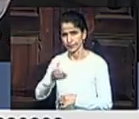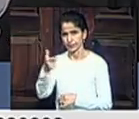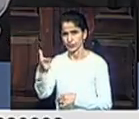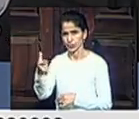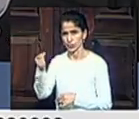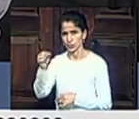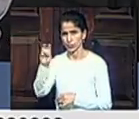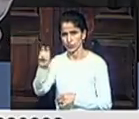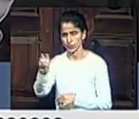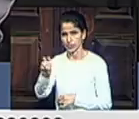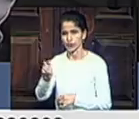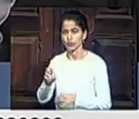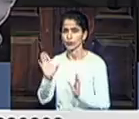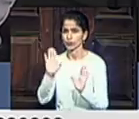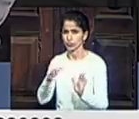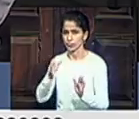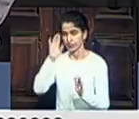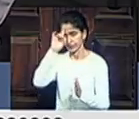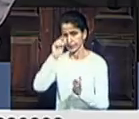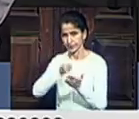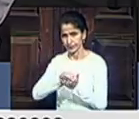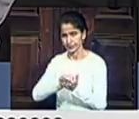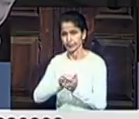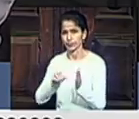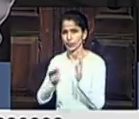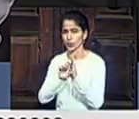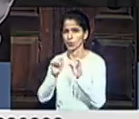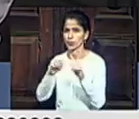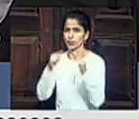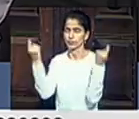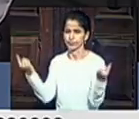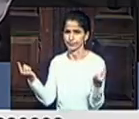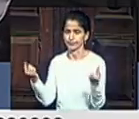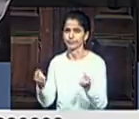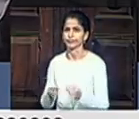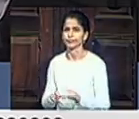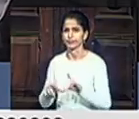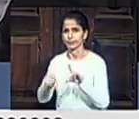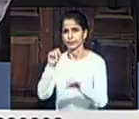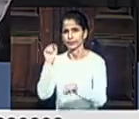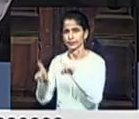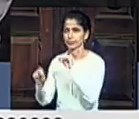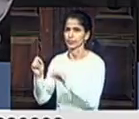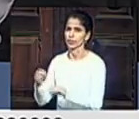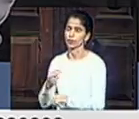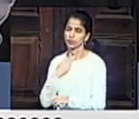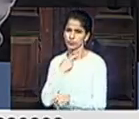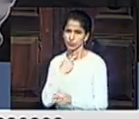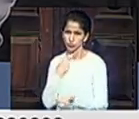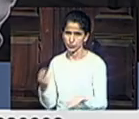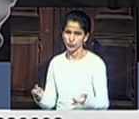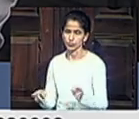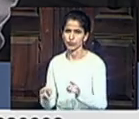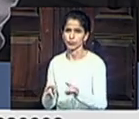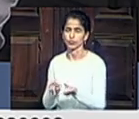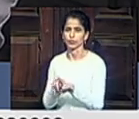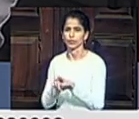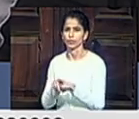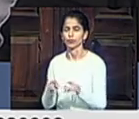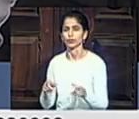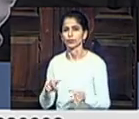2005, já decidido pela inconstitucionalidade pelo processo de seletividade em relação ao decreto